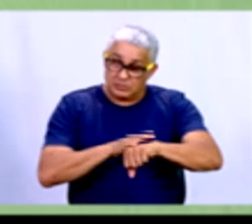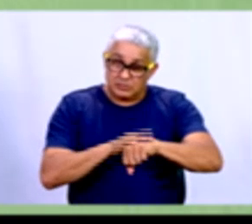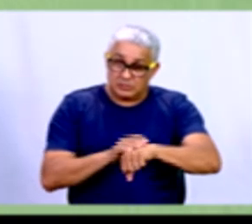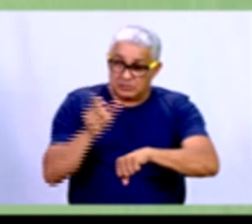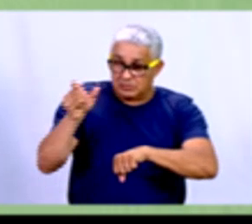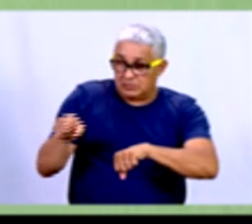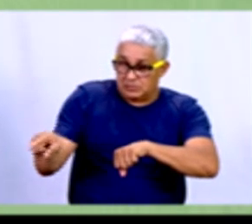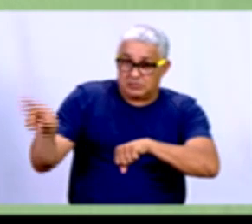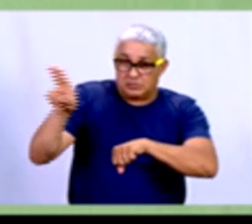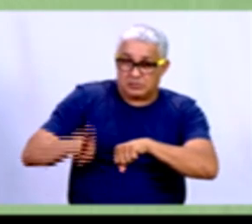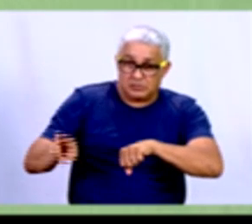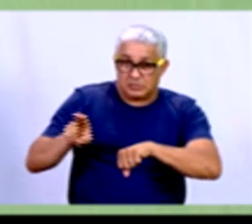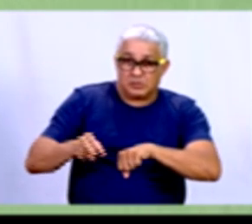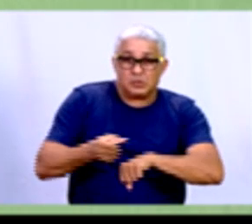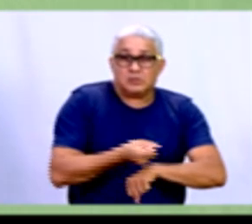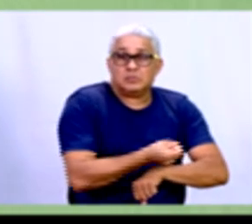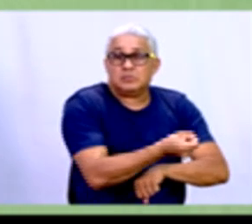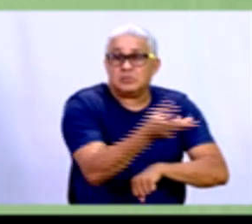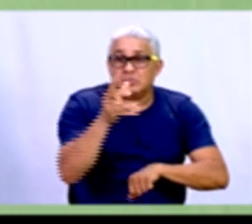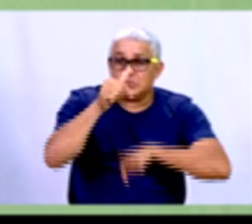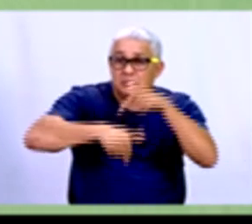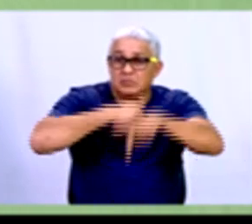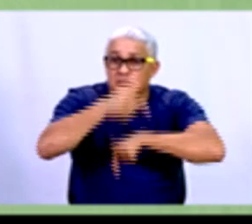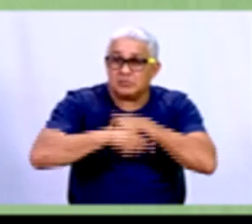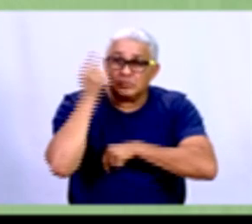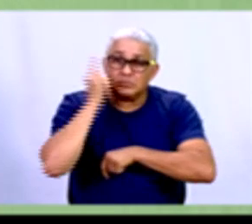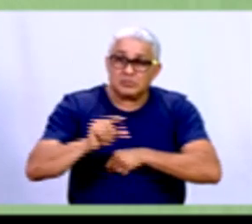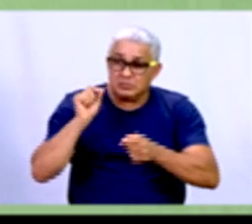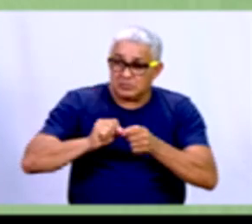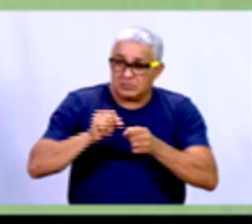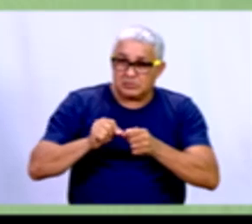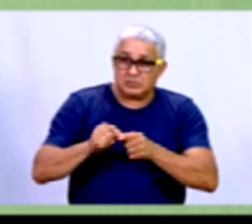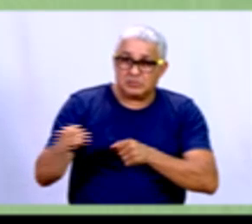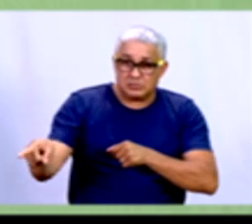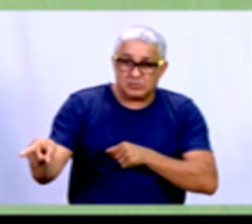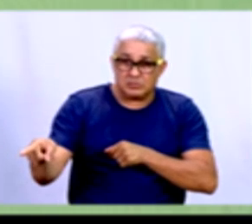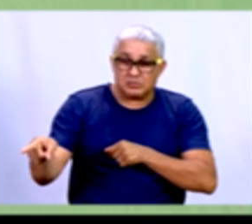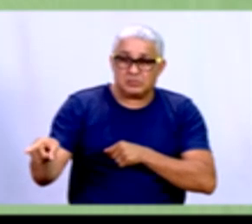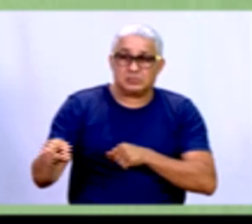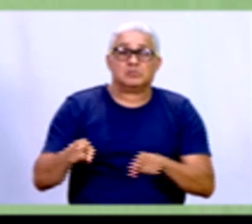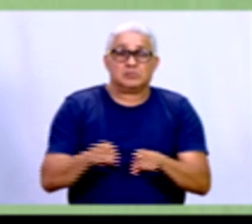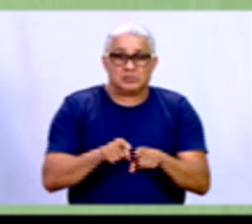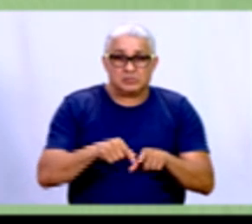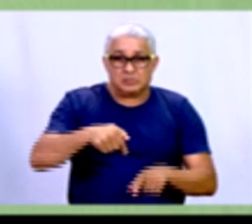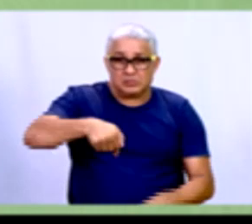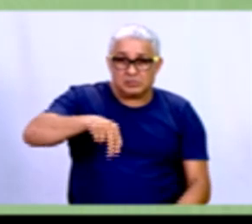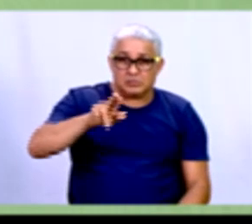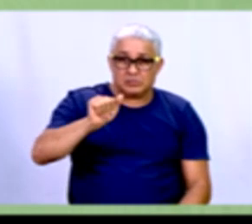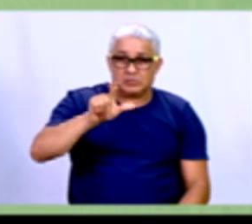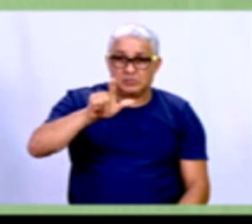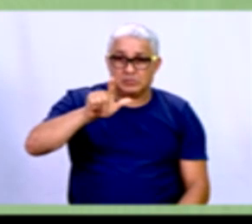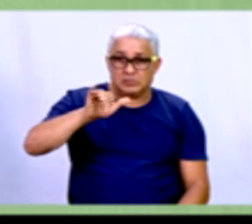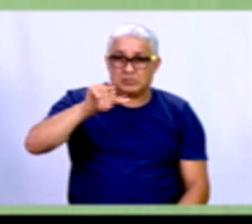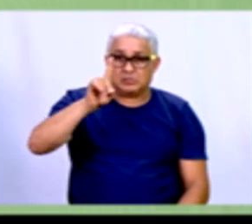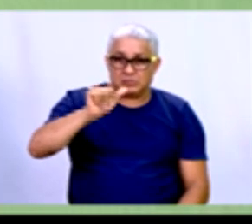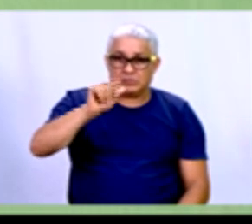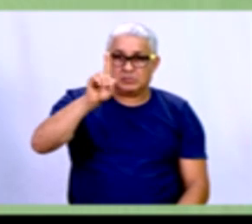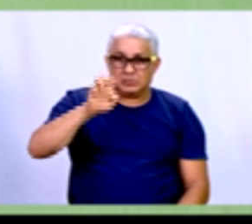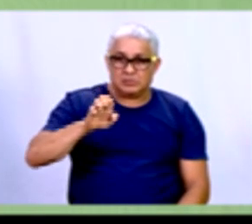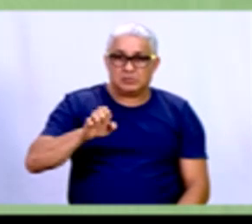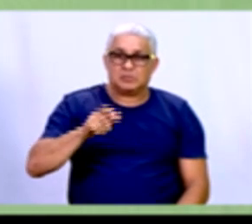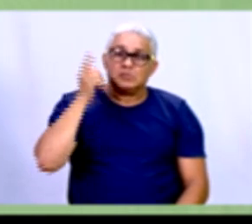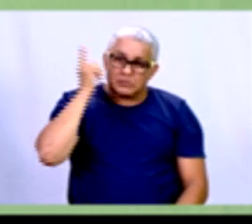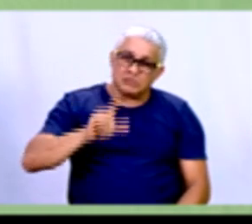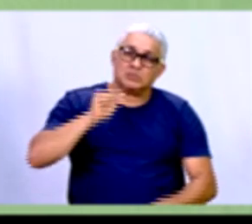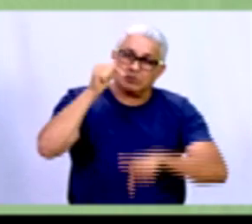gasta, a quantidade de serviço que ele consegue executar, a qualidade dos serviços que ele consegue